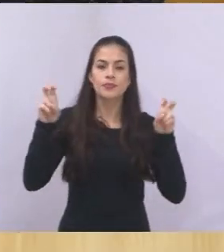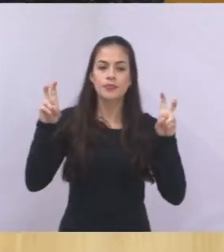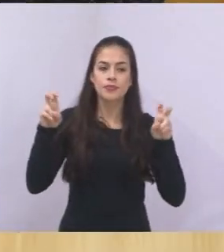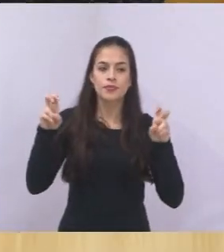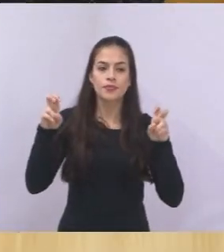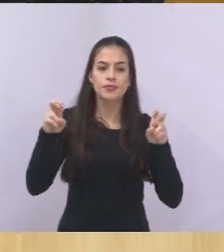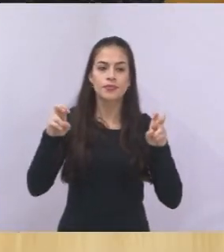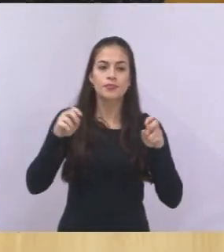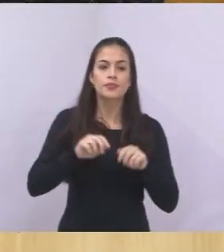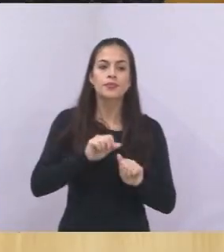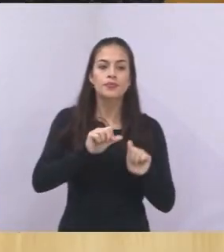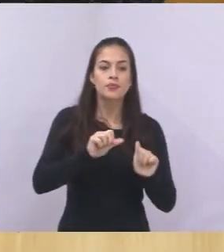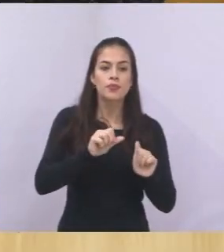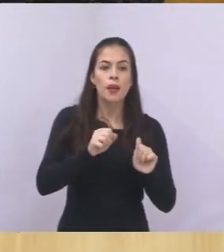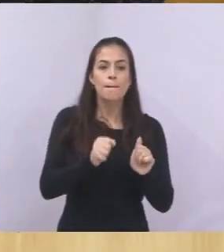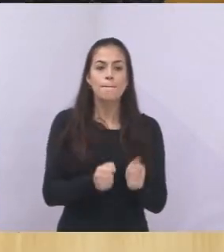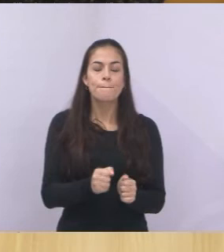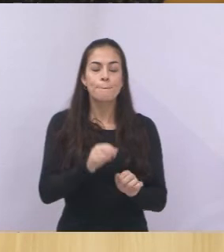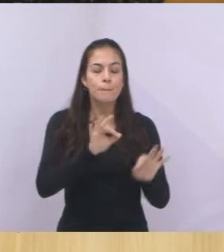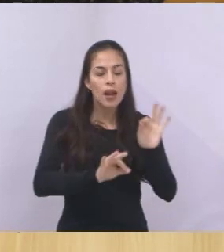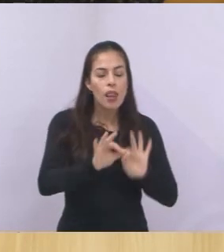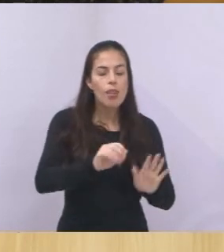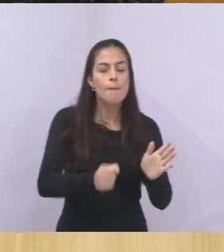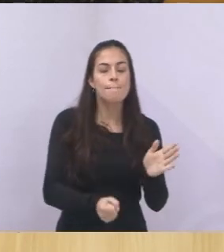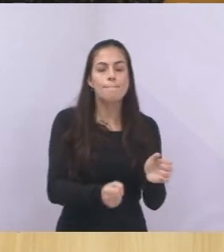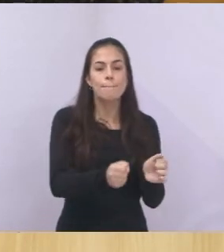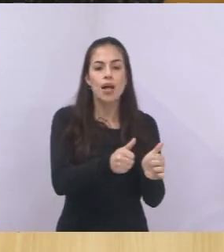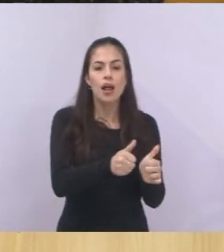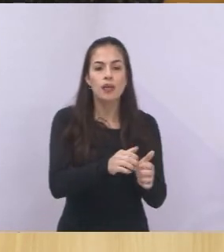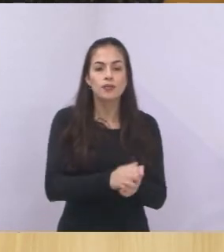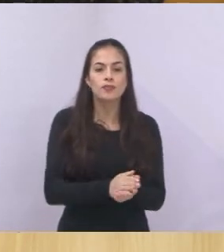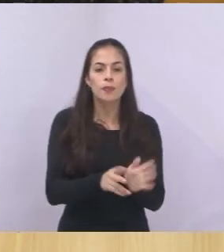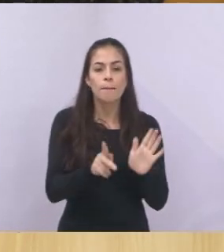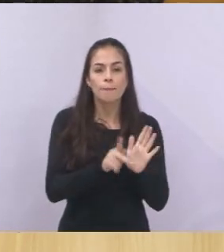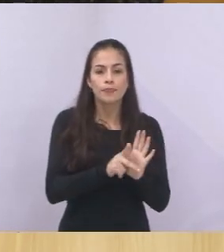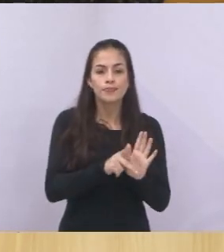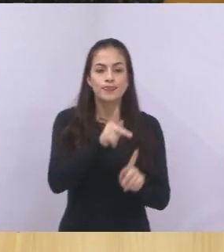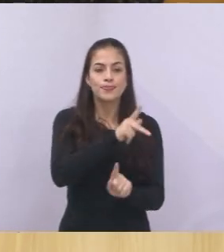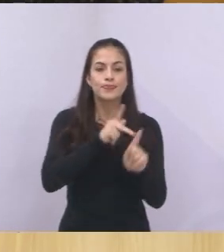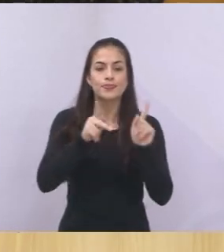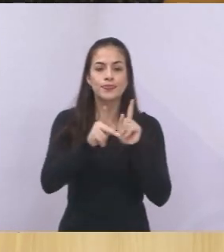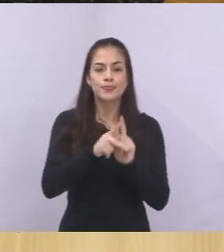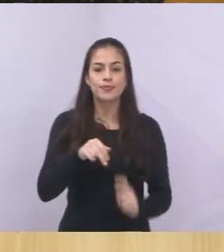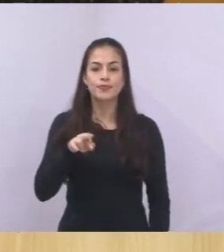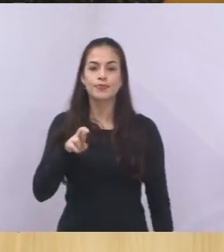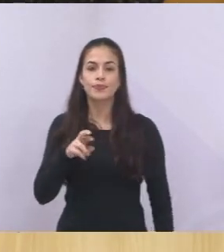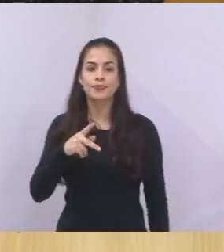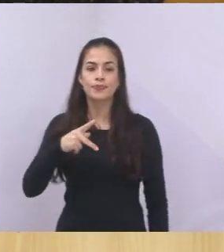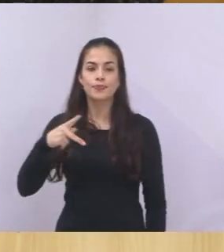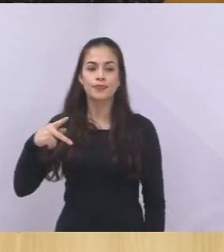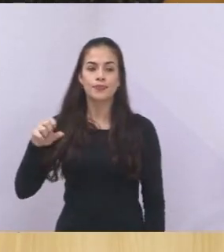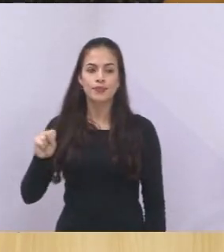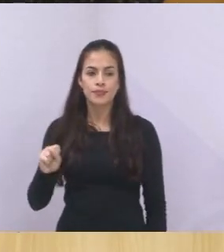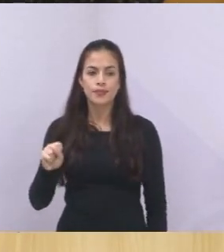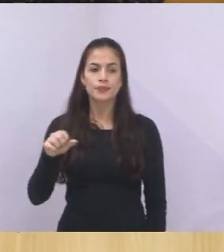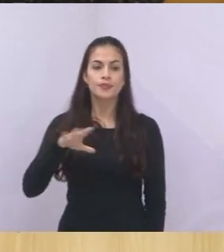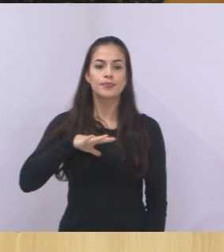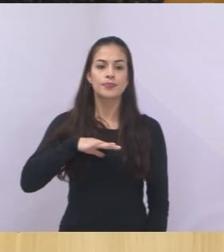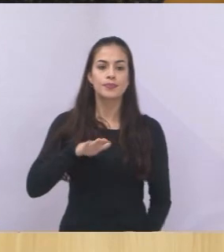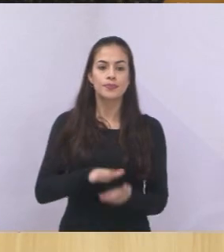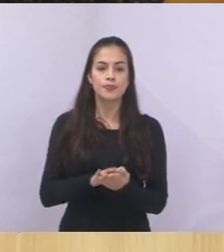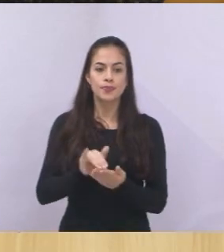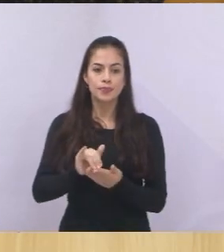dispõe sobre o plano de benefício e regime próprio da Previdência Social, RPPS do município de Jacareí